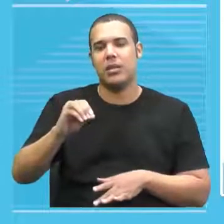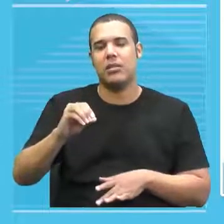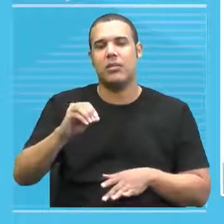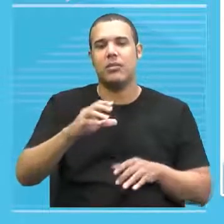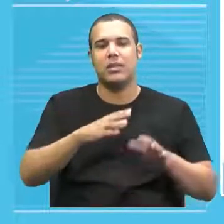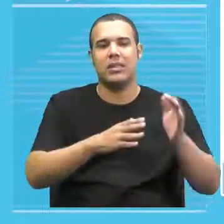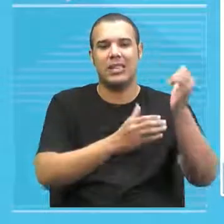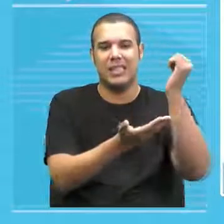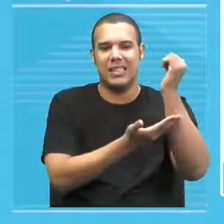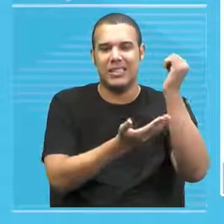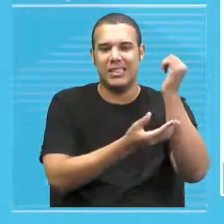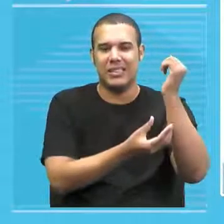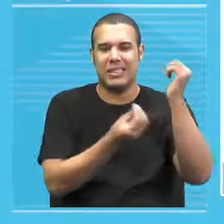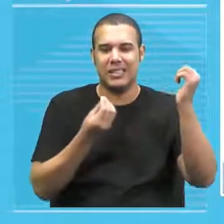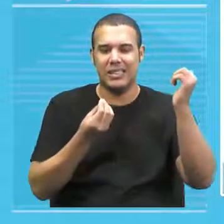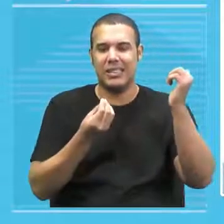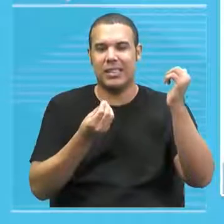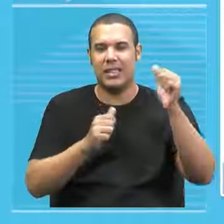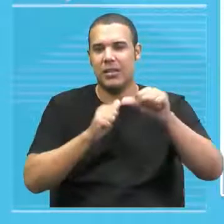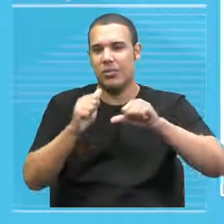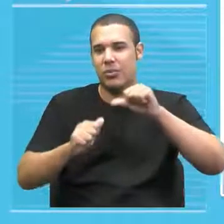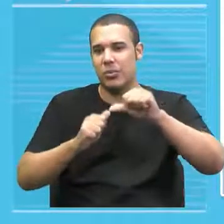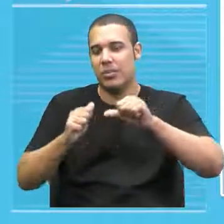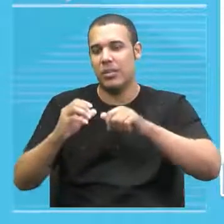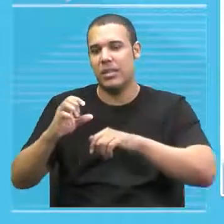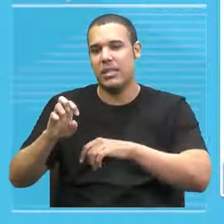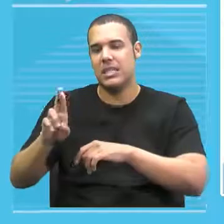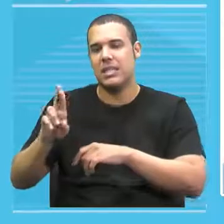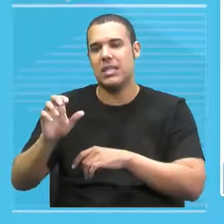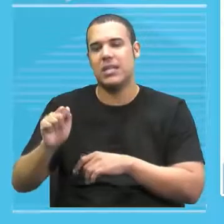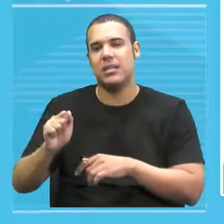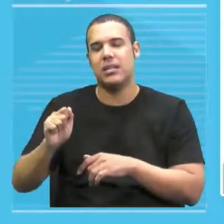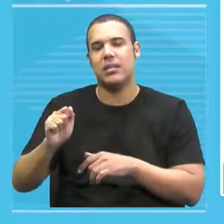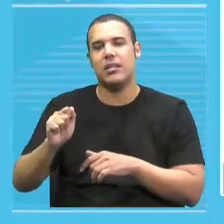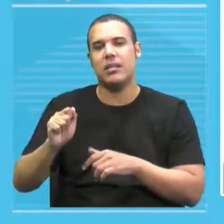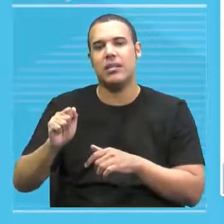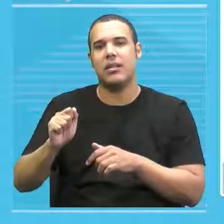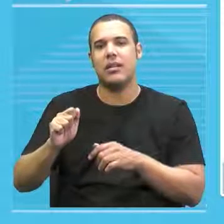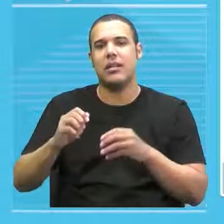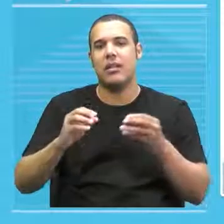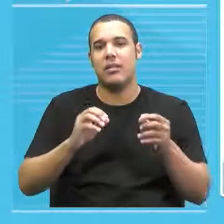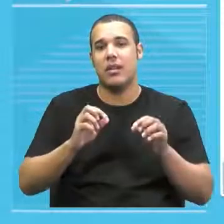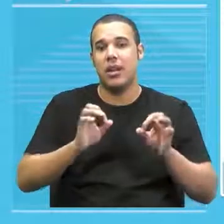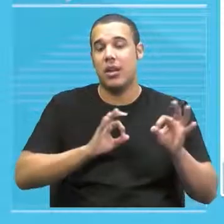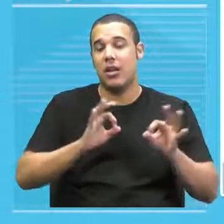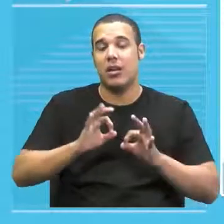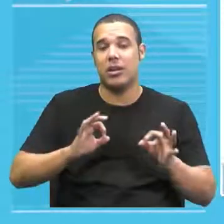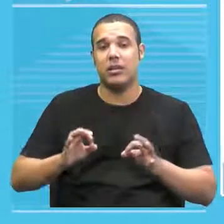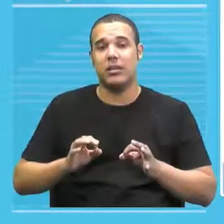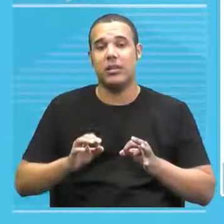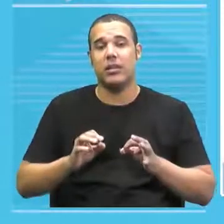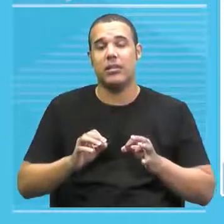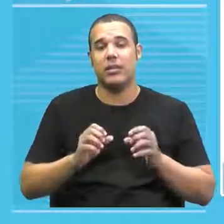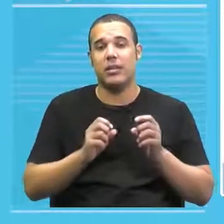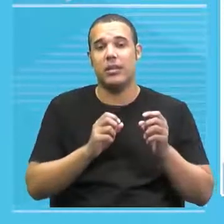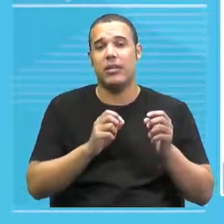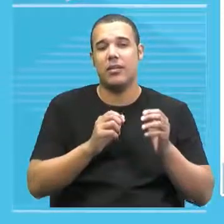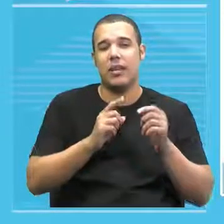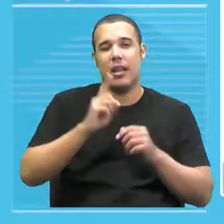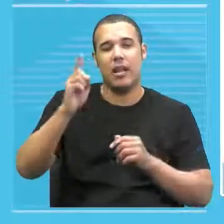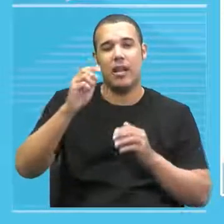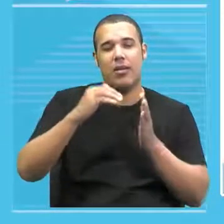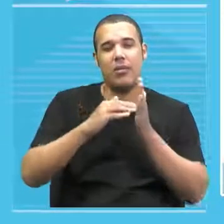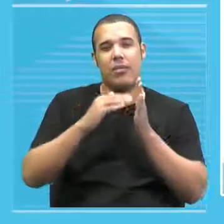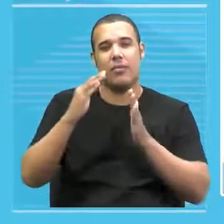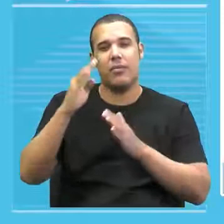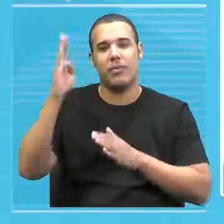o pó da Carnaúba transforma em cera essa ser ela vai ser industrializada lá no exterior e